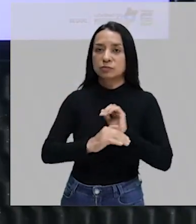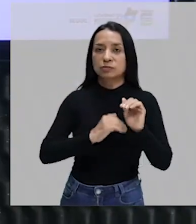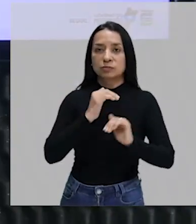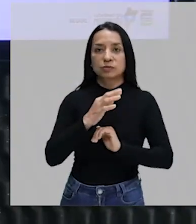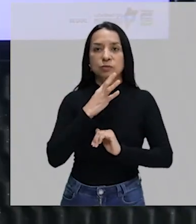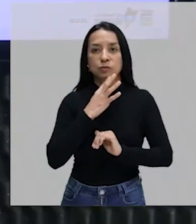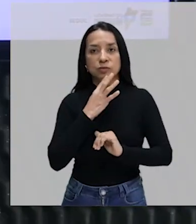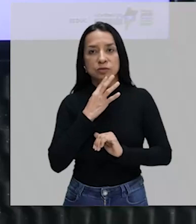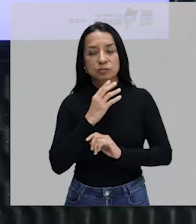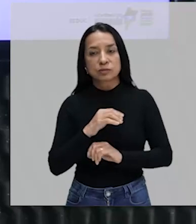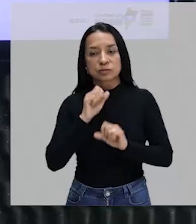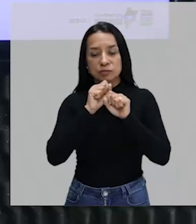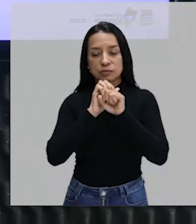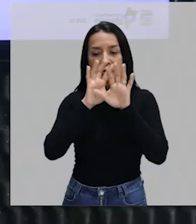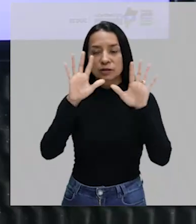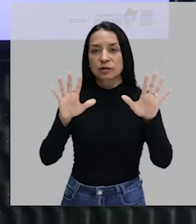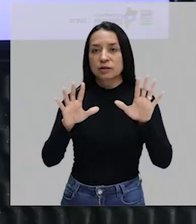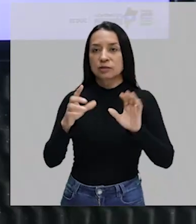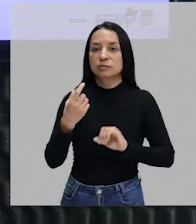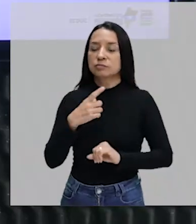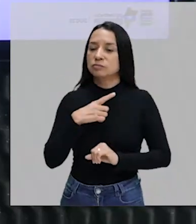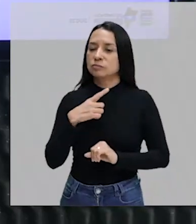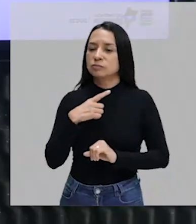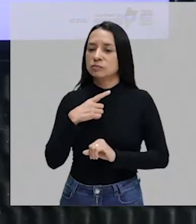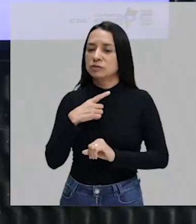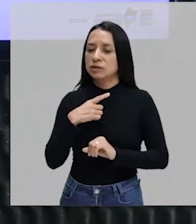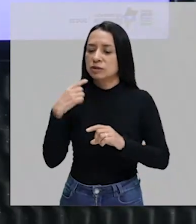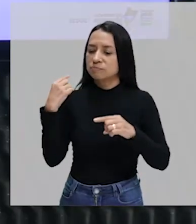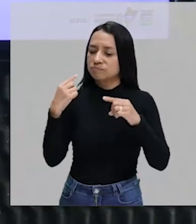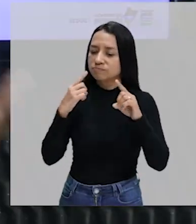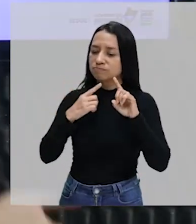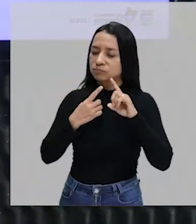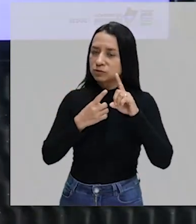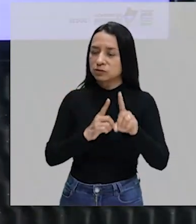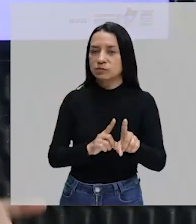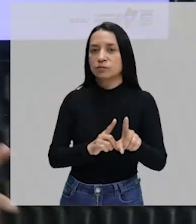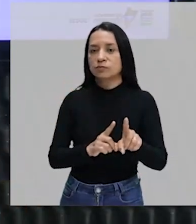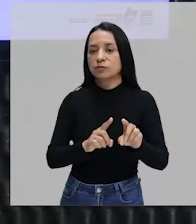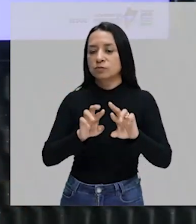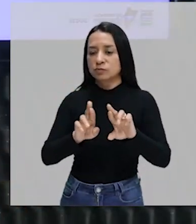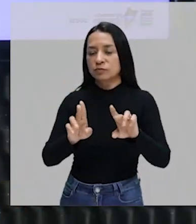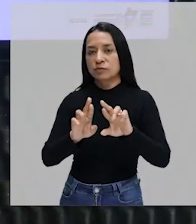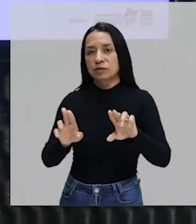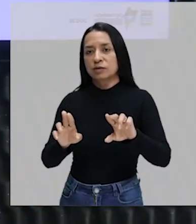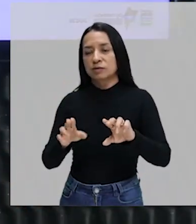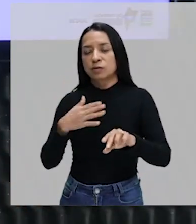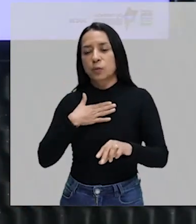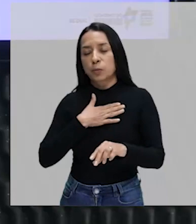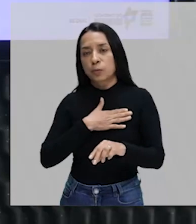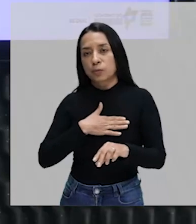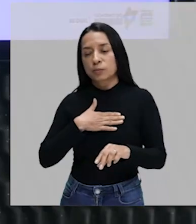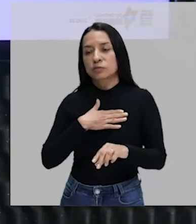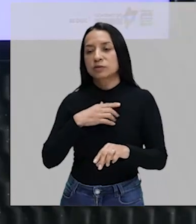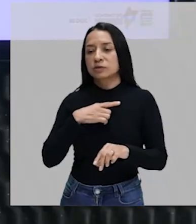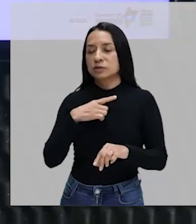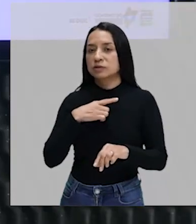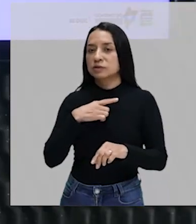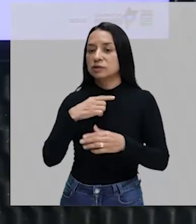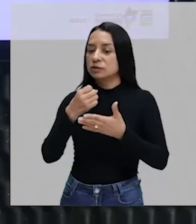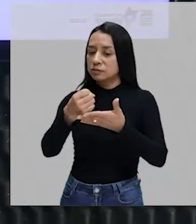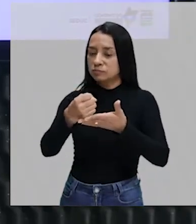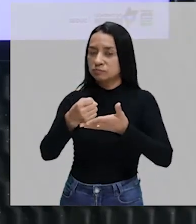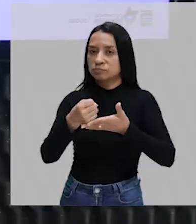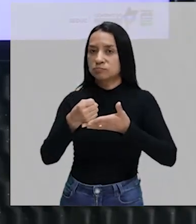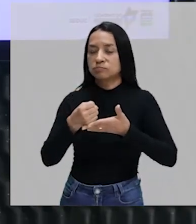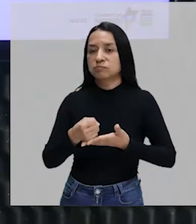conhecimento, obviamente, ele nos traz uma série de desafios. Então, eu gostaria de contar com vocês e que vocês